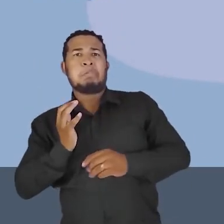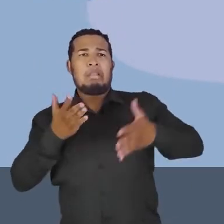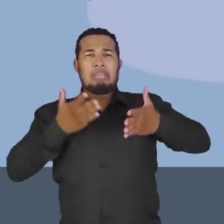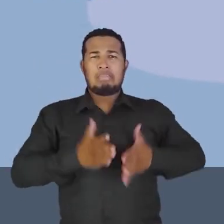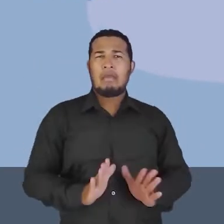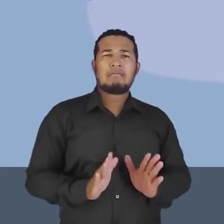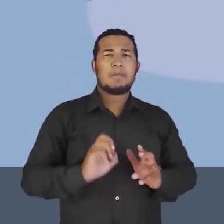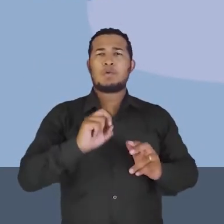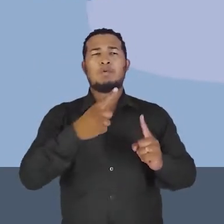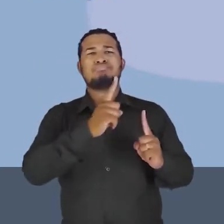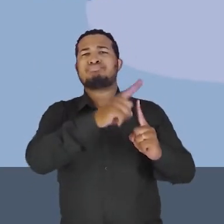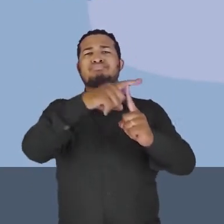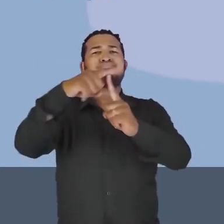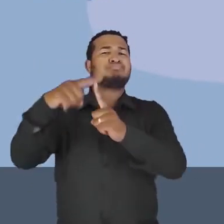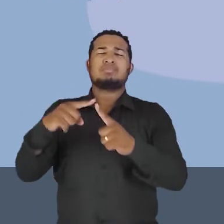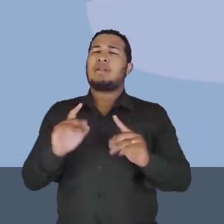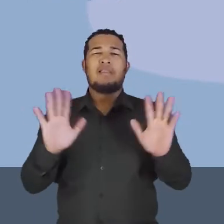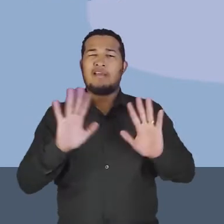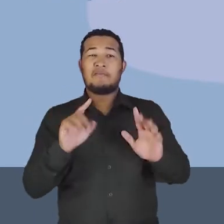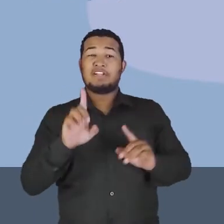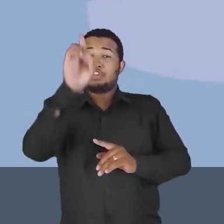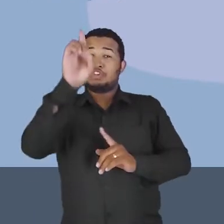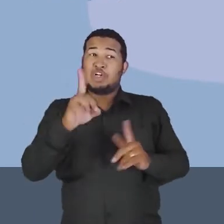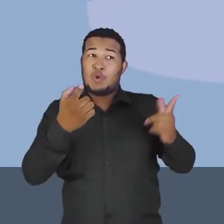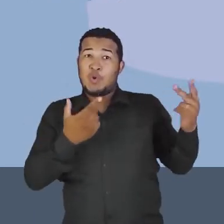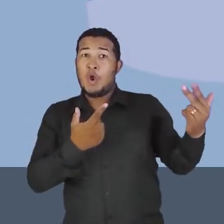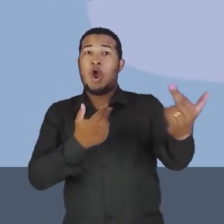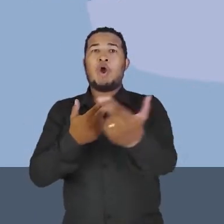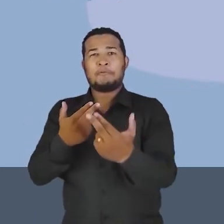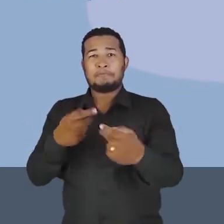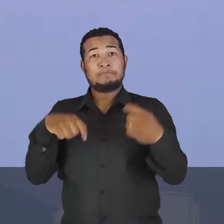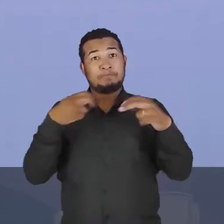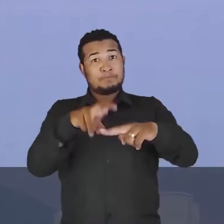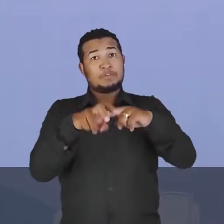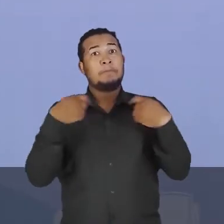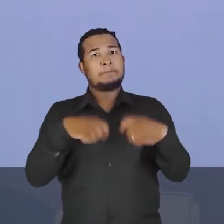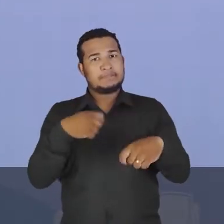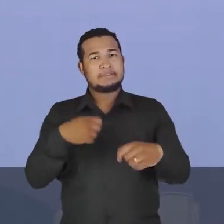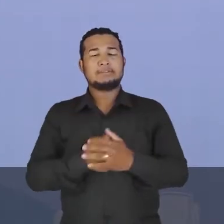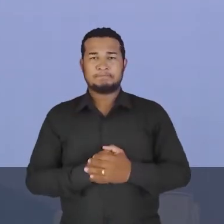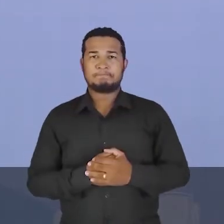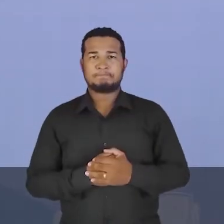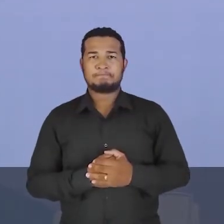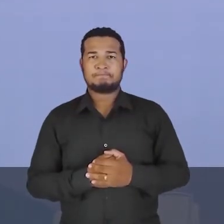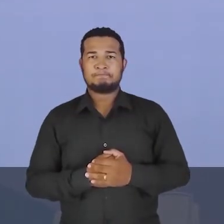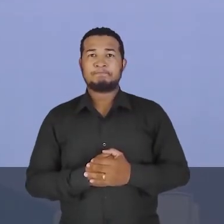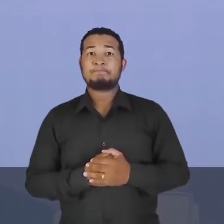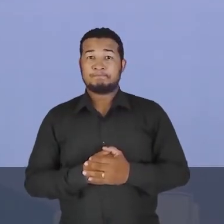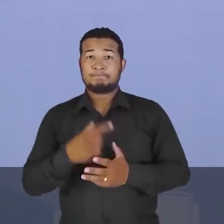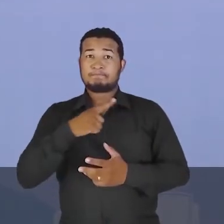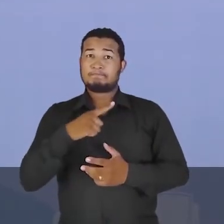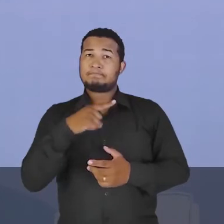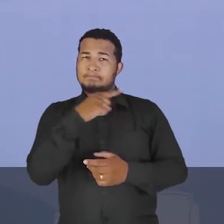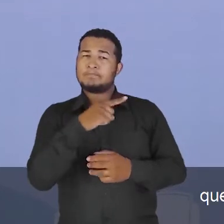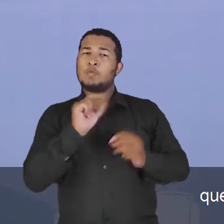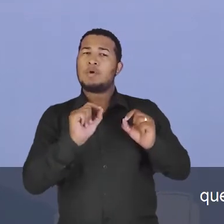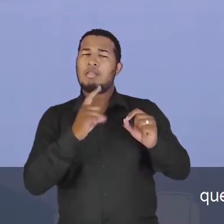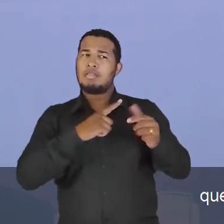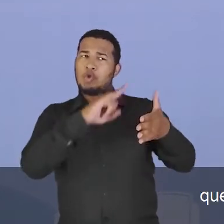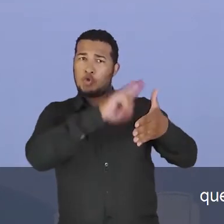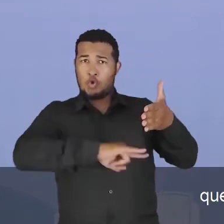ou qualquer outra condição. E aqui eu quero que você se atente a esse ponto. Olha só, a gente tem aqui, dentro desse contexto, dois